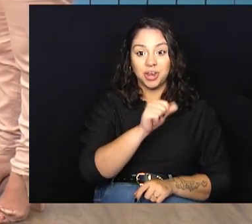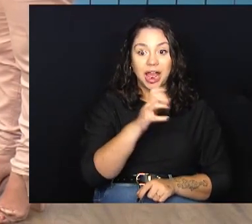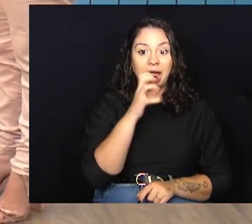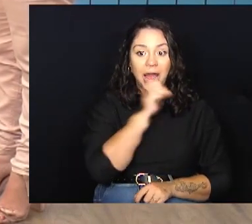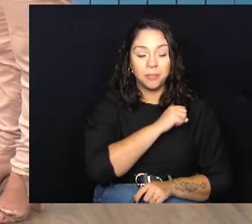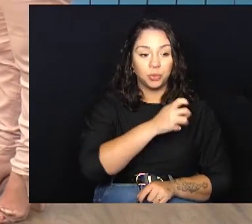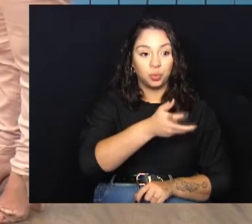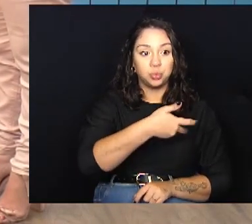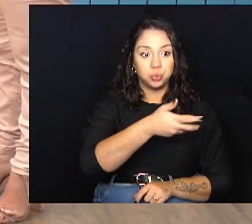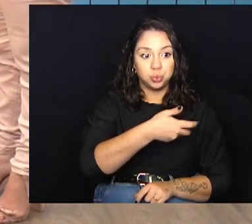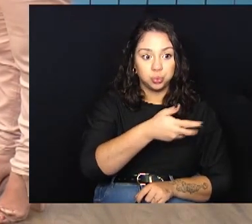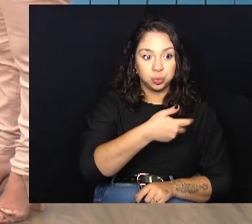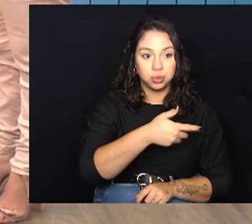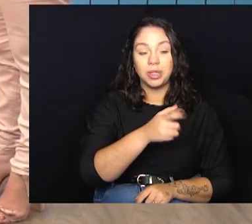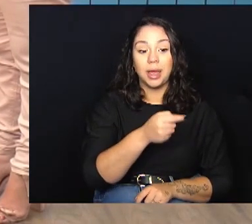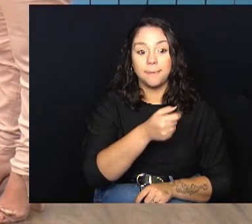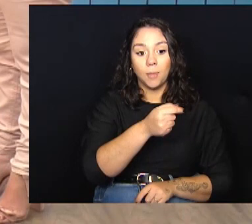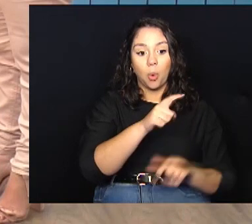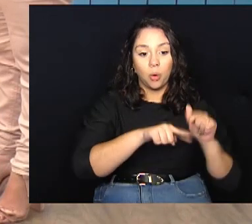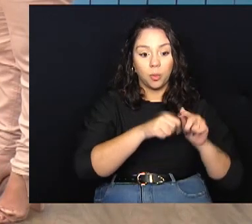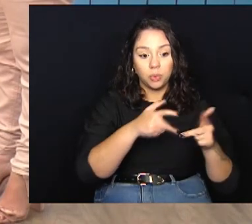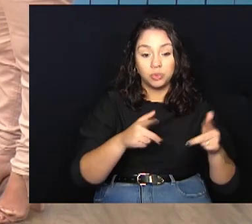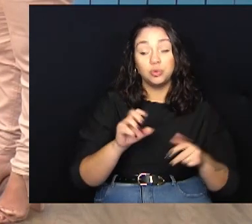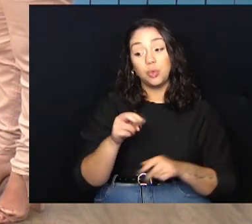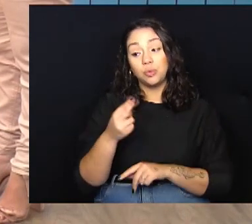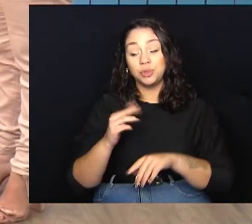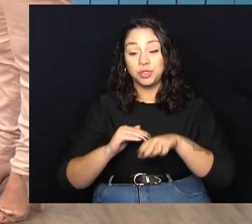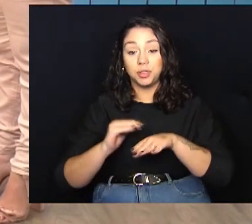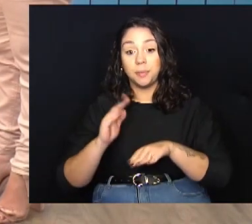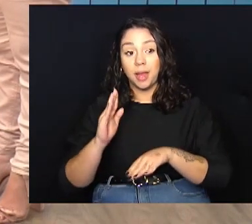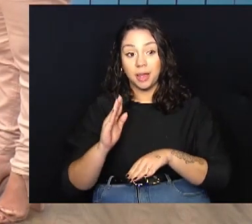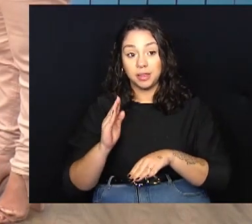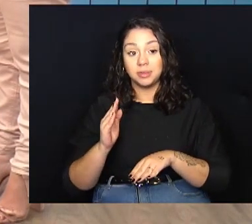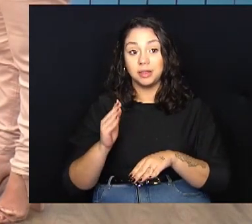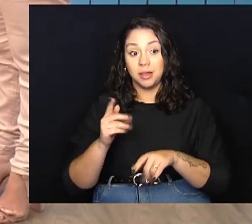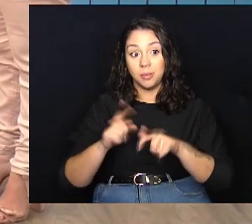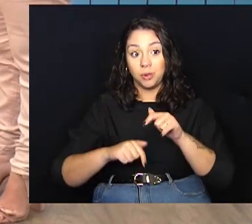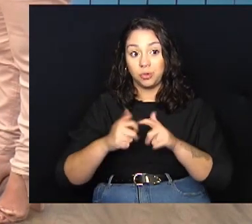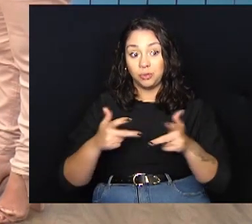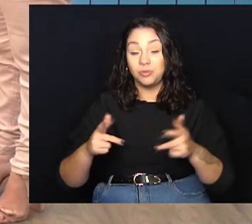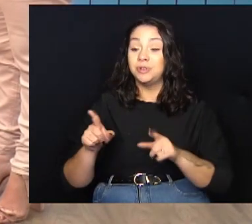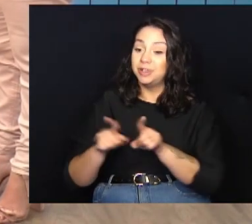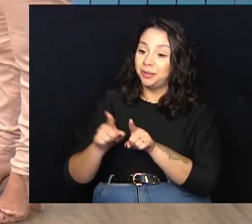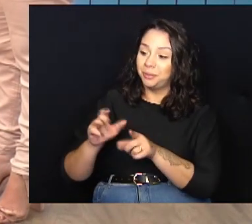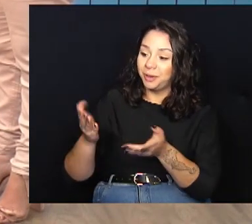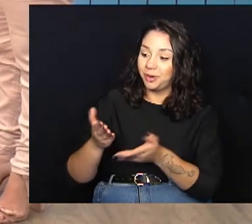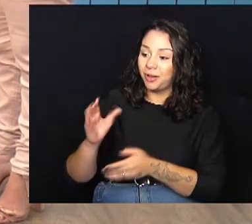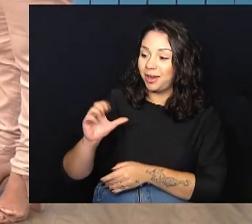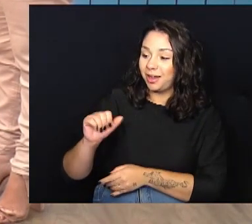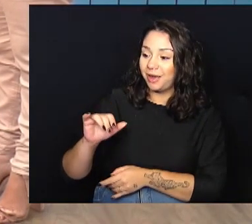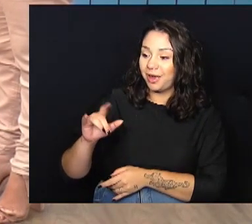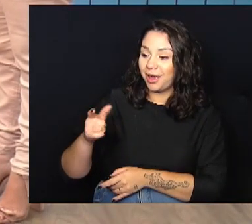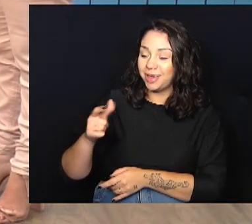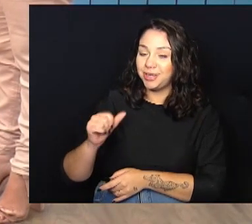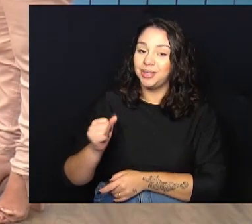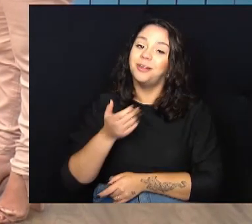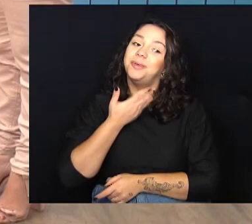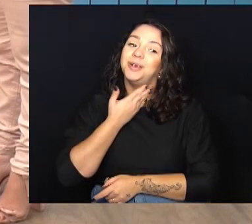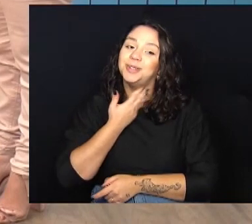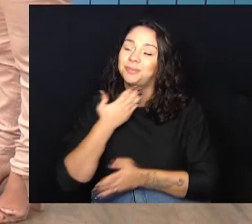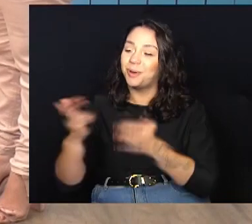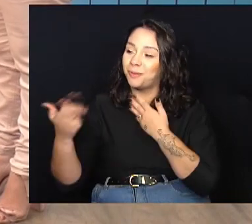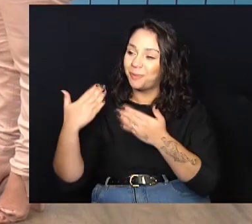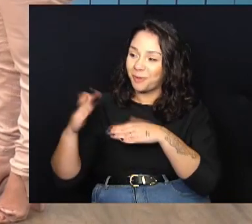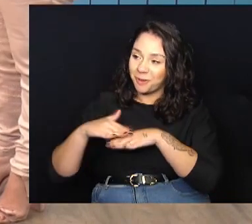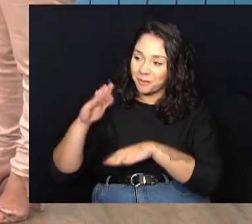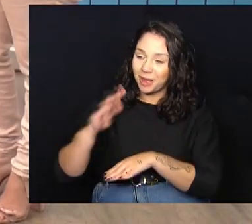produtos já vai nele tem aquele caixa com mais produtos e agora um caixa bate-papo para a gente poder se comunicar para conversar mais né É